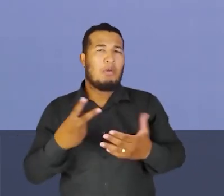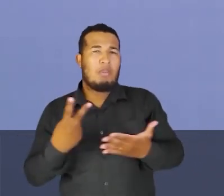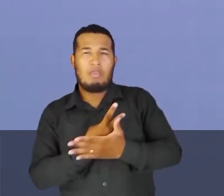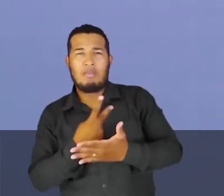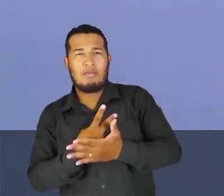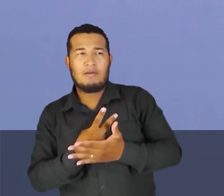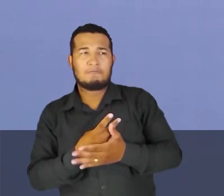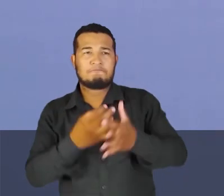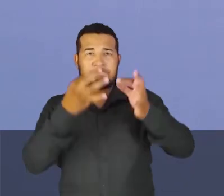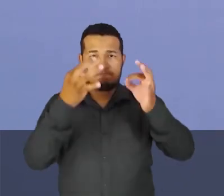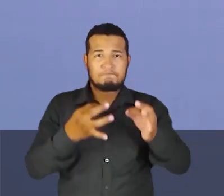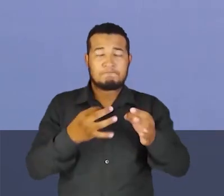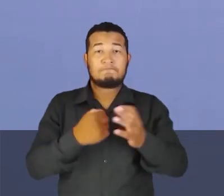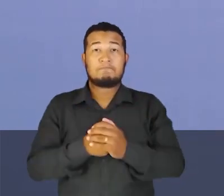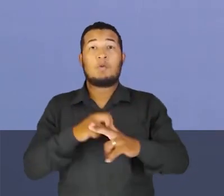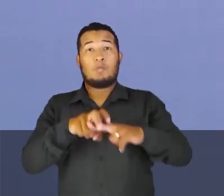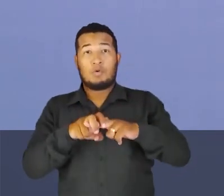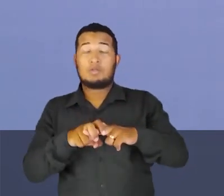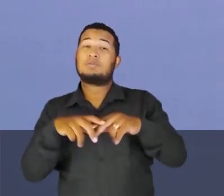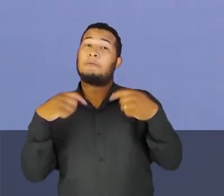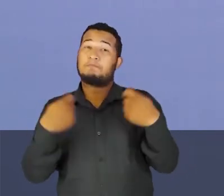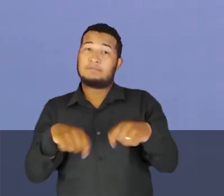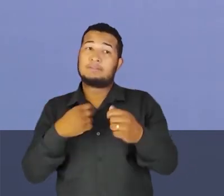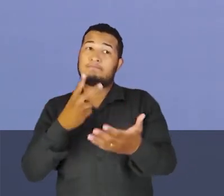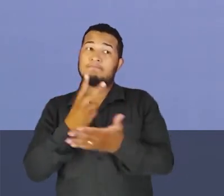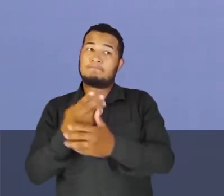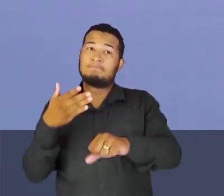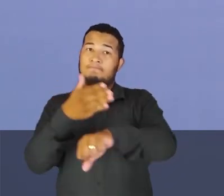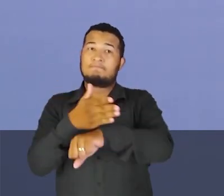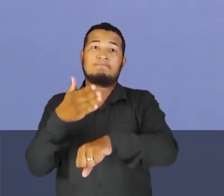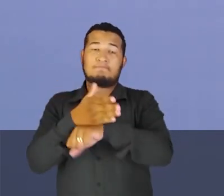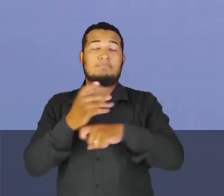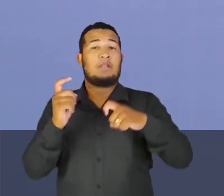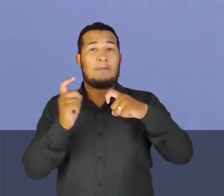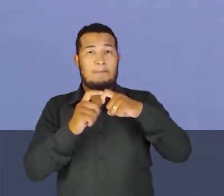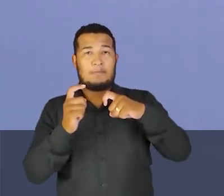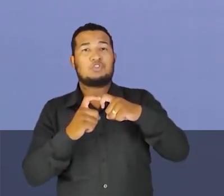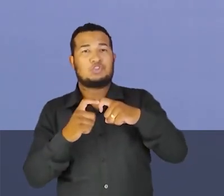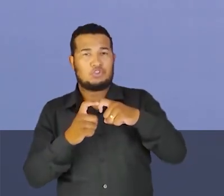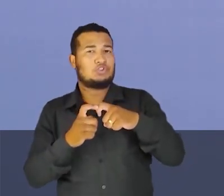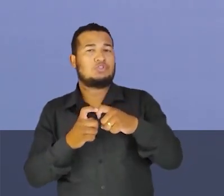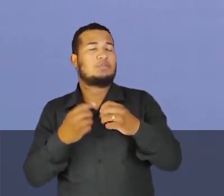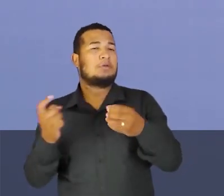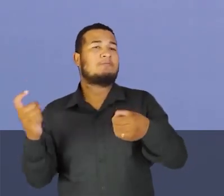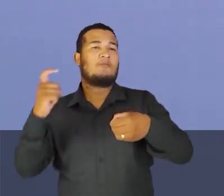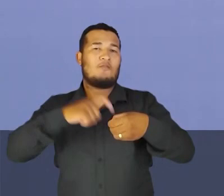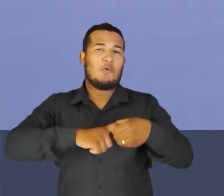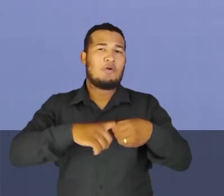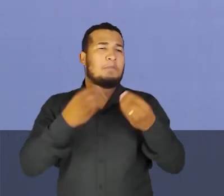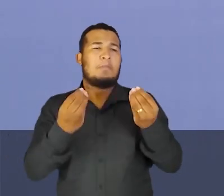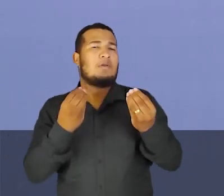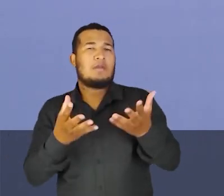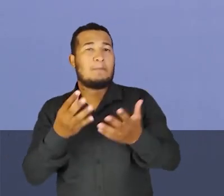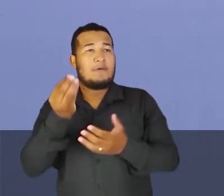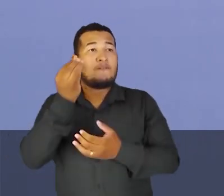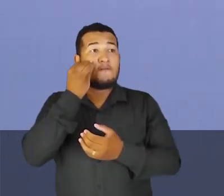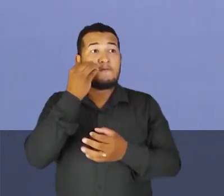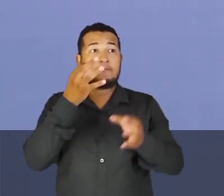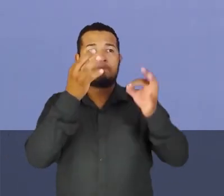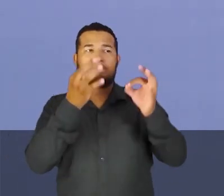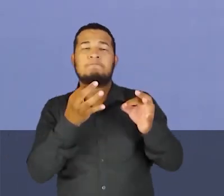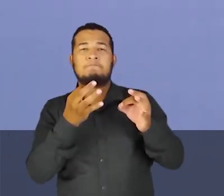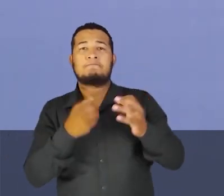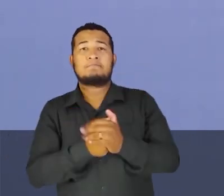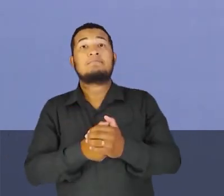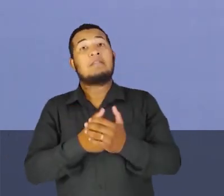alta eficácia. Então, é um método que exige aí um retorno ao ginecologista para verificar a posição. E é